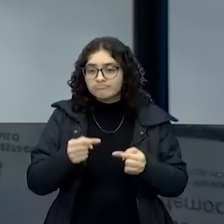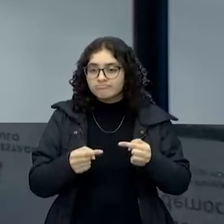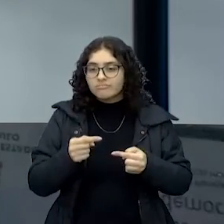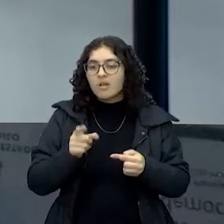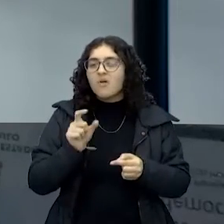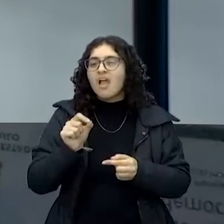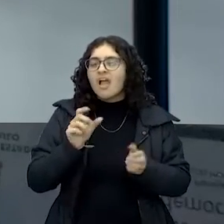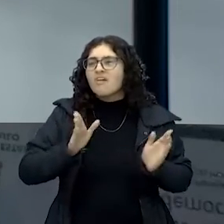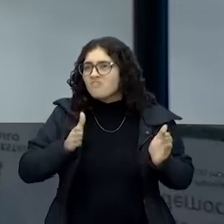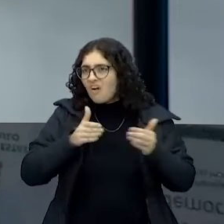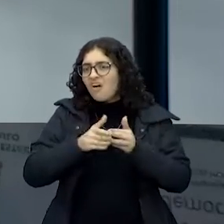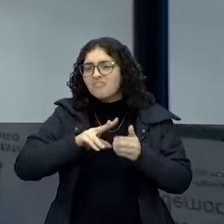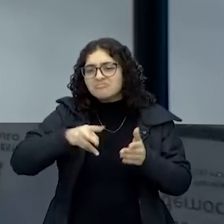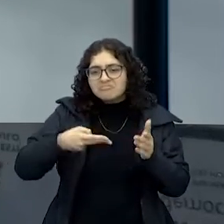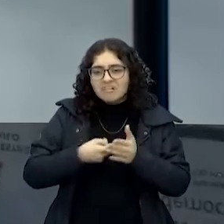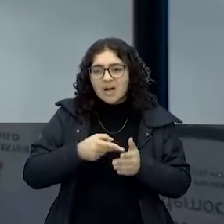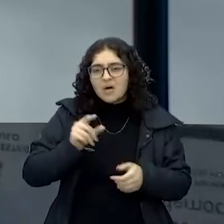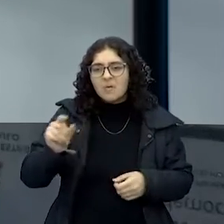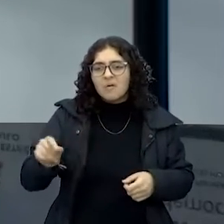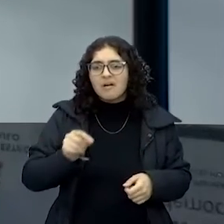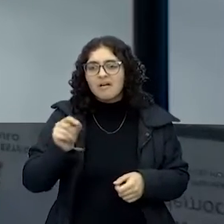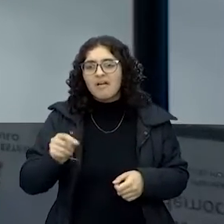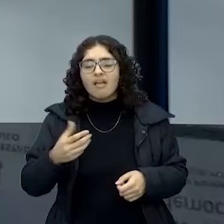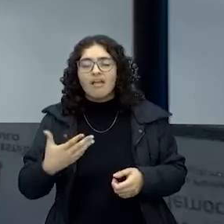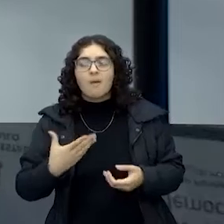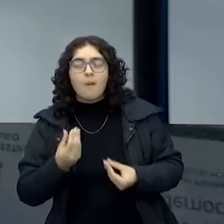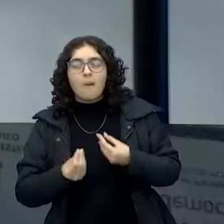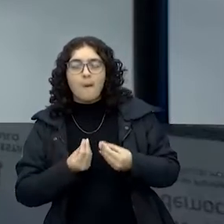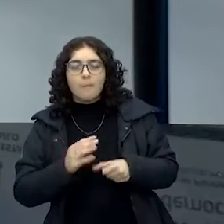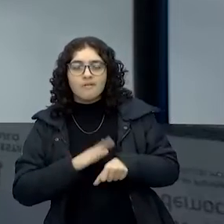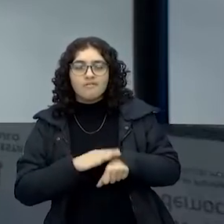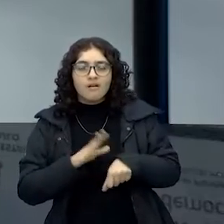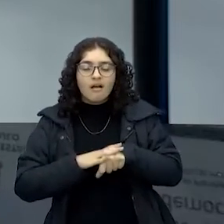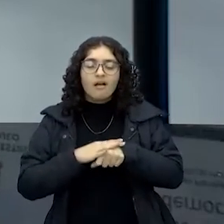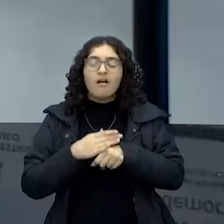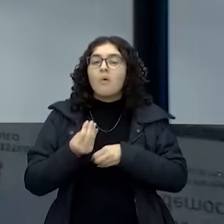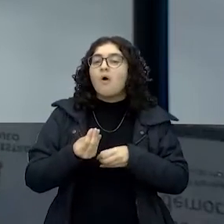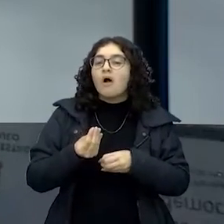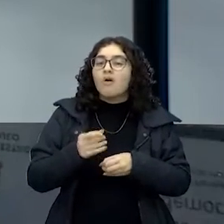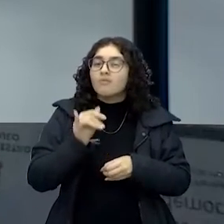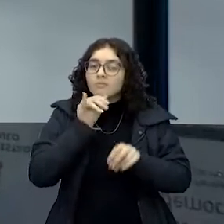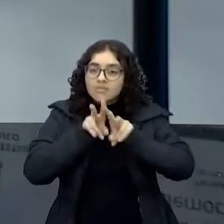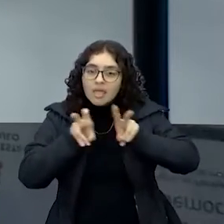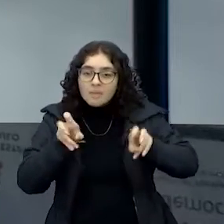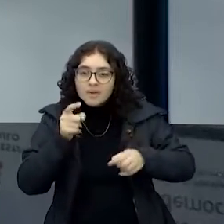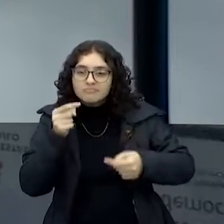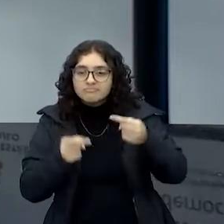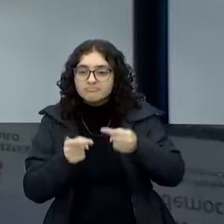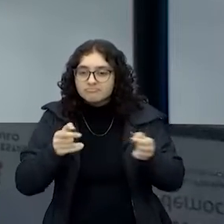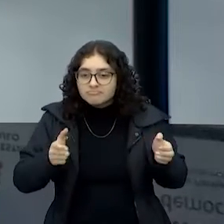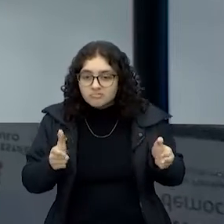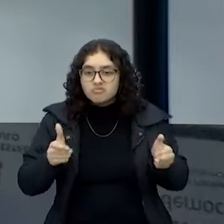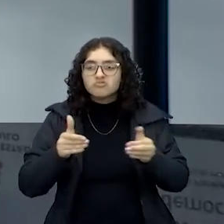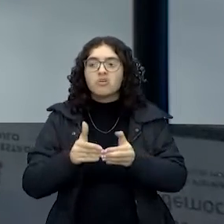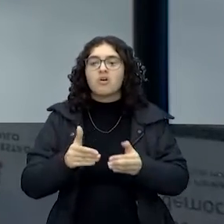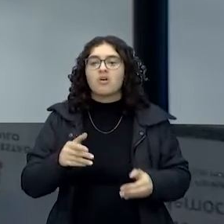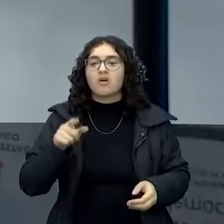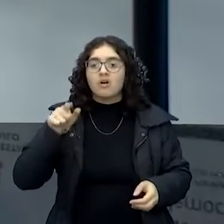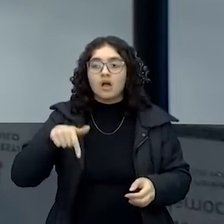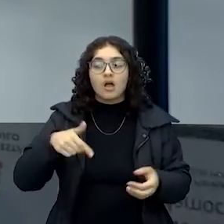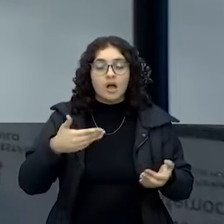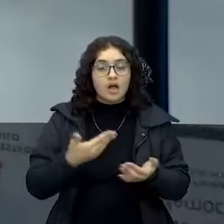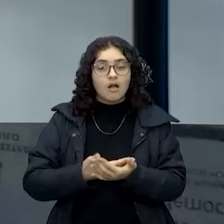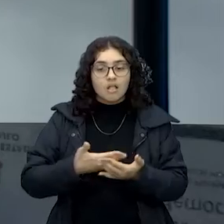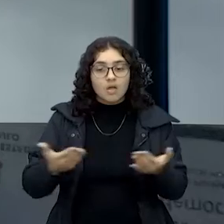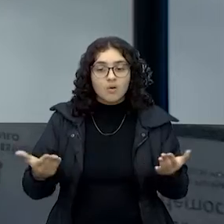Como é que se produz? Quais são os temas que a gente pode debater aí em um fórum de discussão? Então a gente vai ver isso na aula de